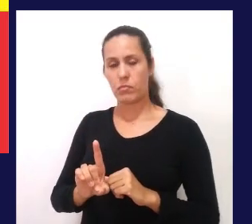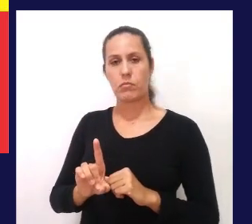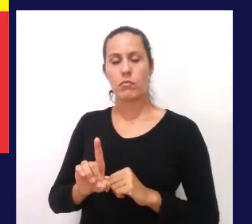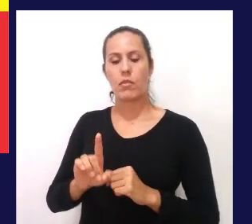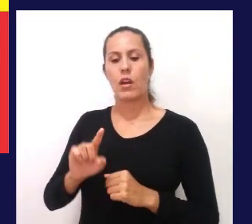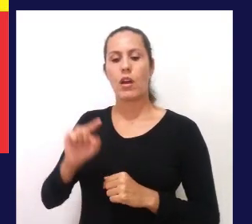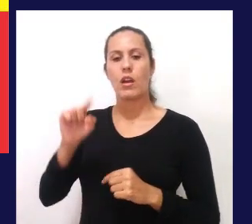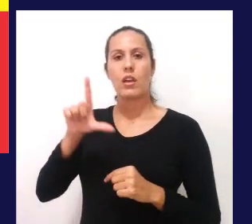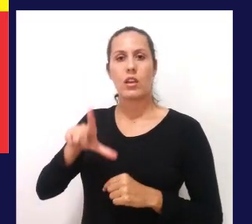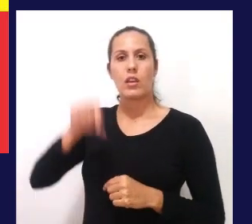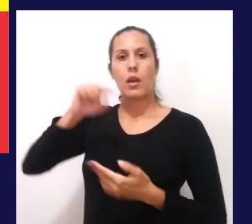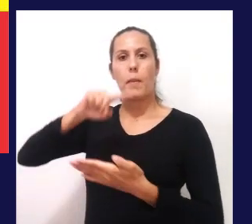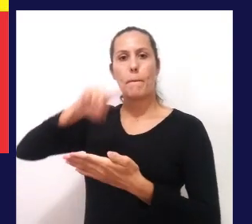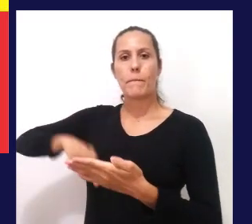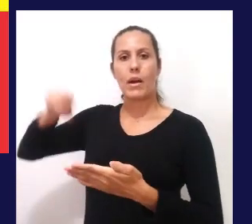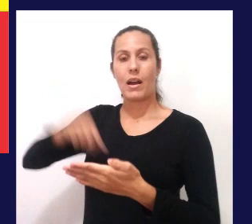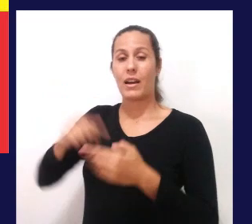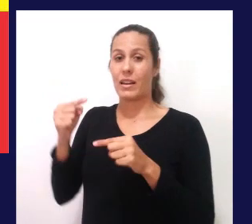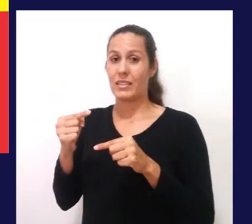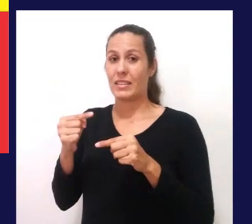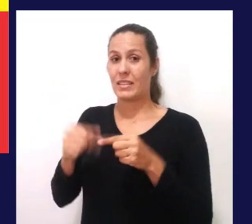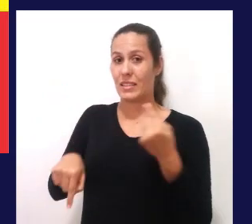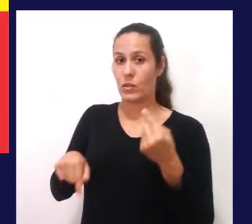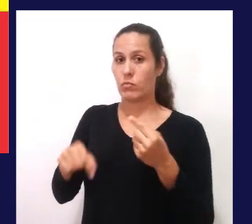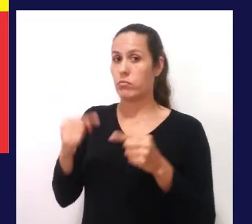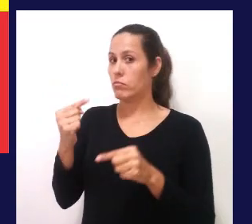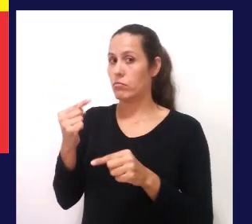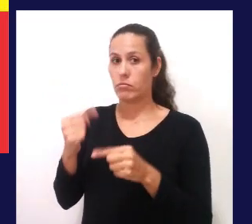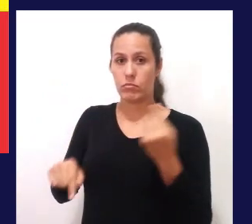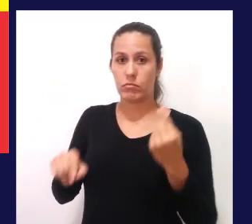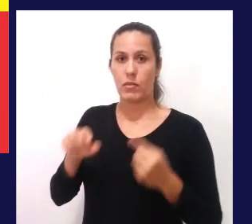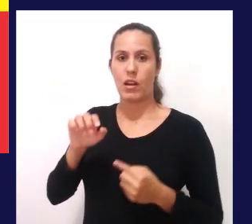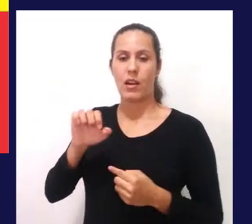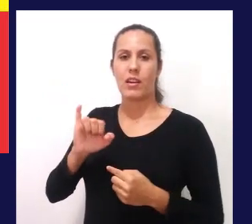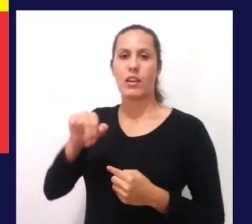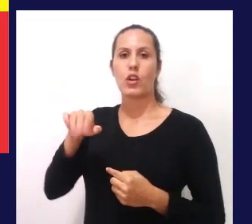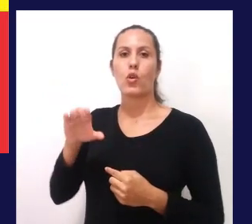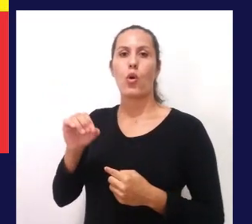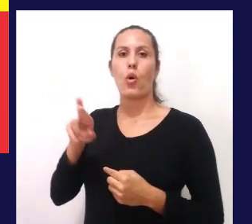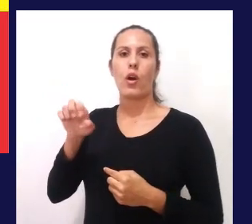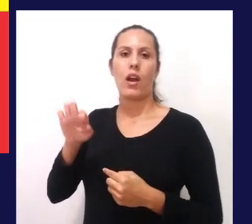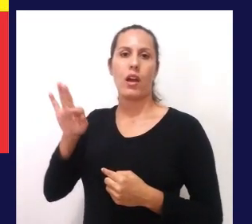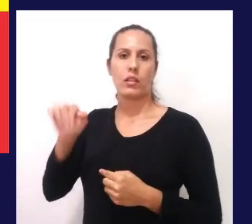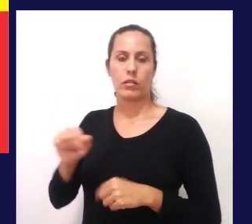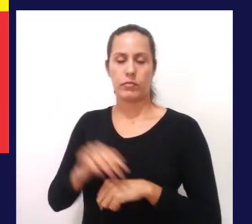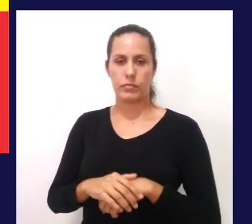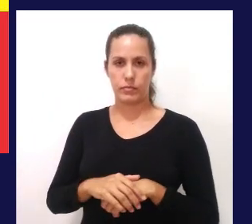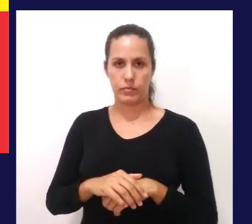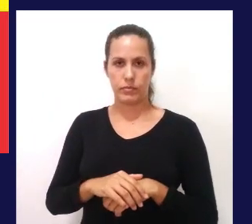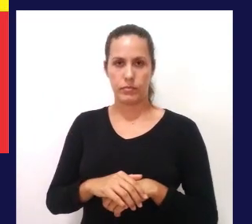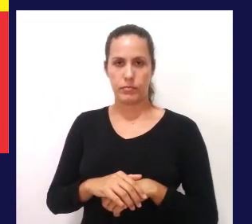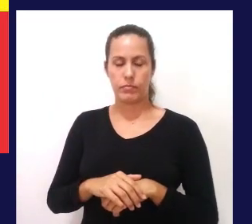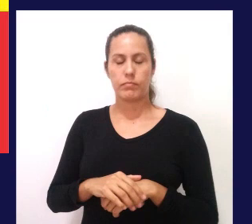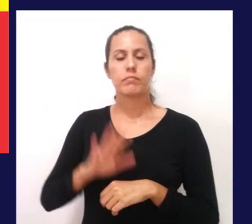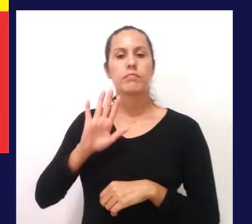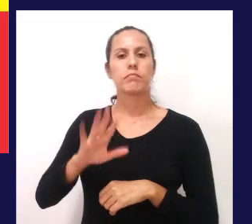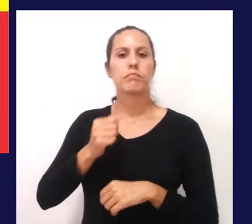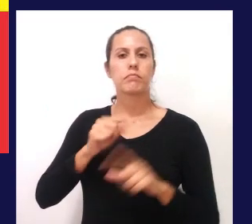a seguir e marque a incorreta. É para marcar a incorreta. Alternativa